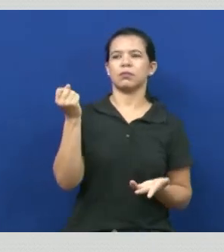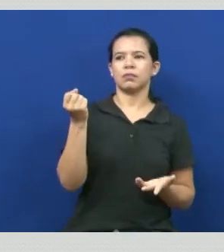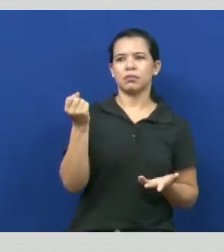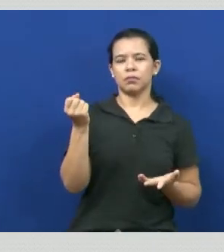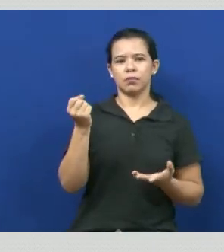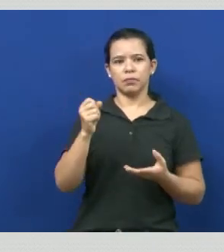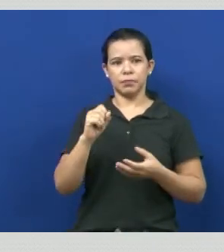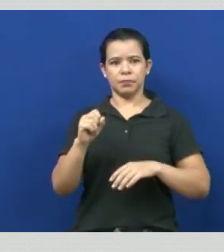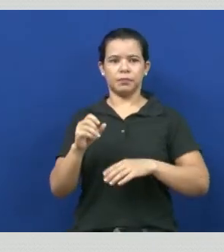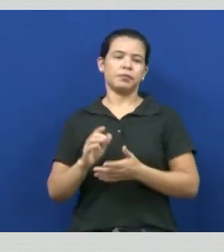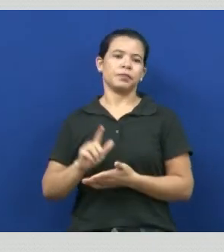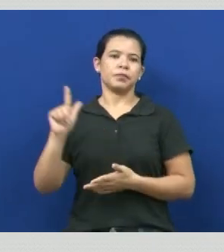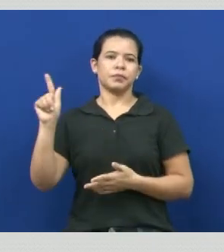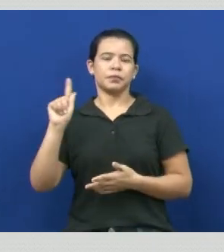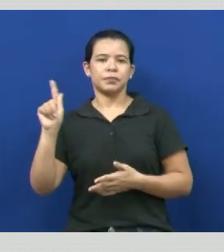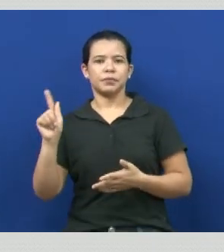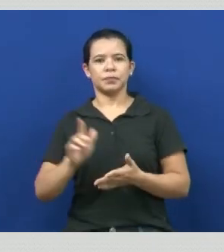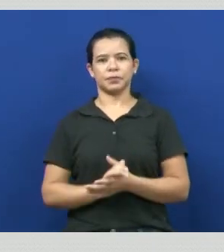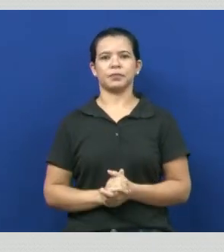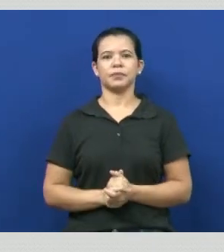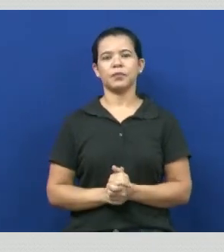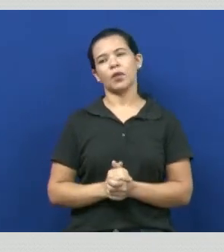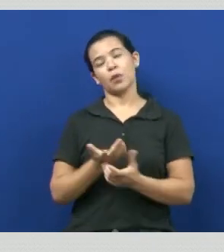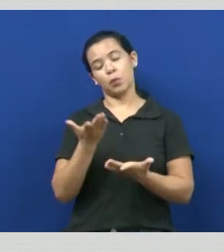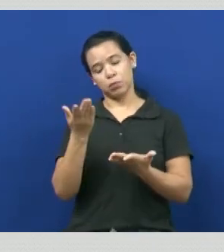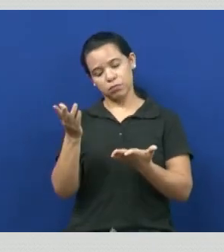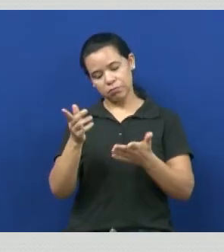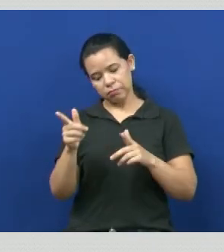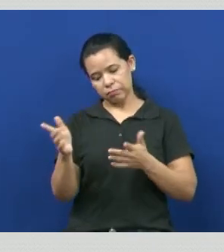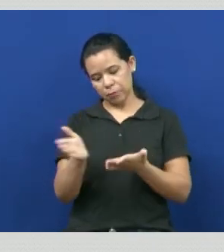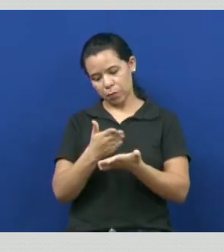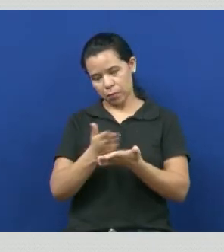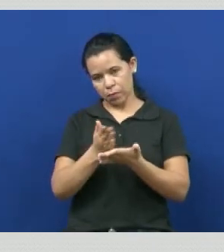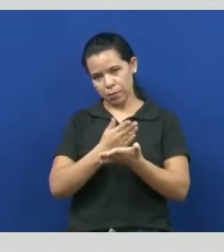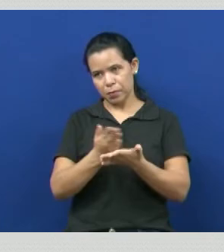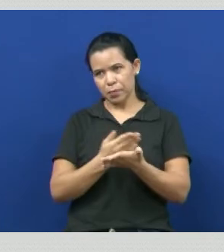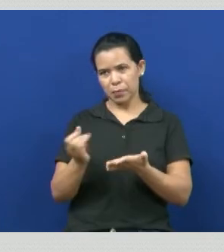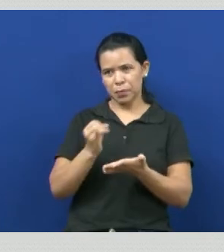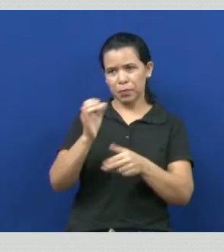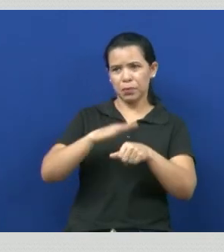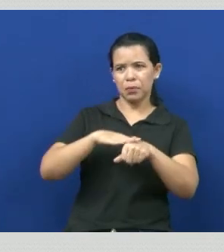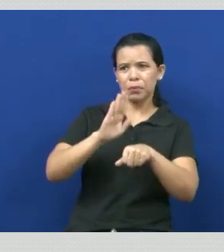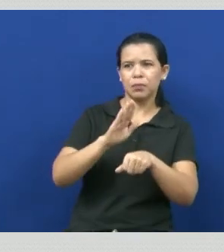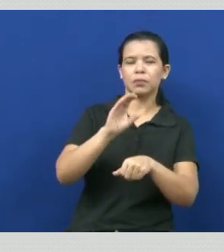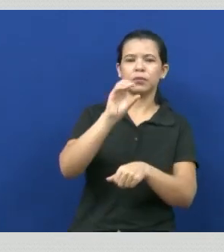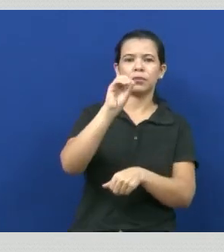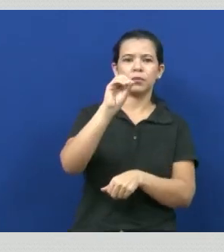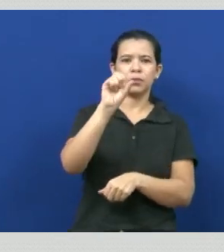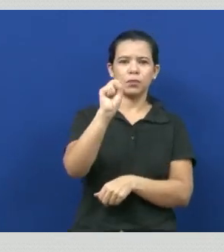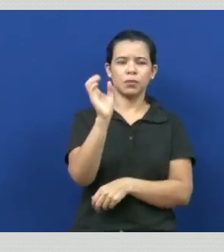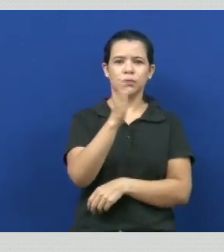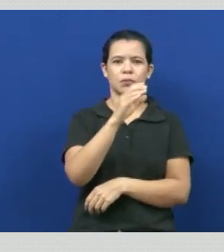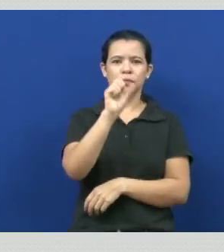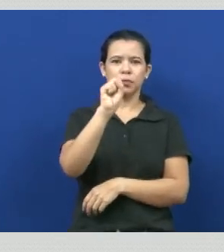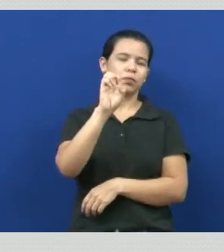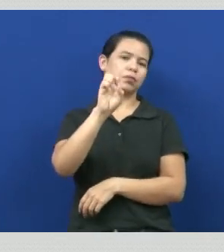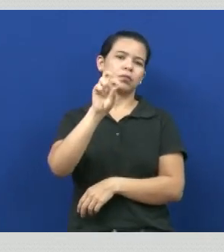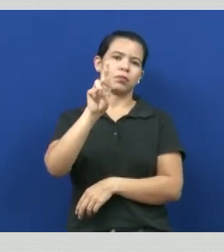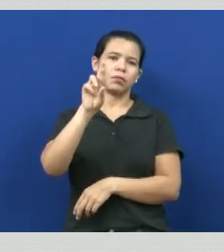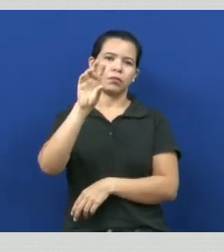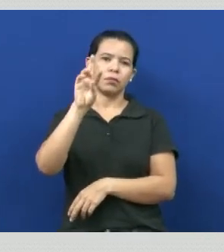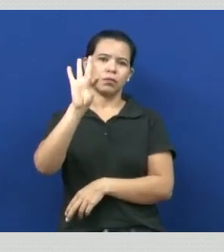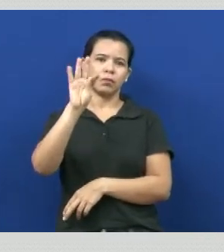mais comentada é Os Sertões. Ele escreveu em 1902 e mostra a Guerra de